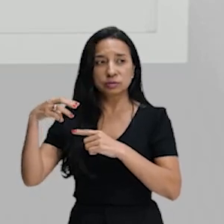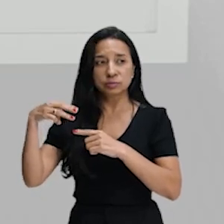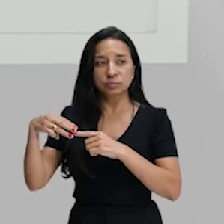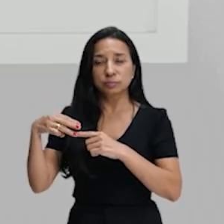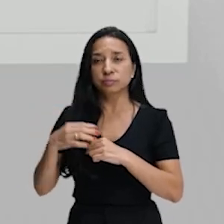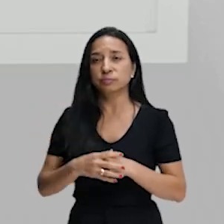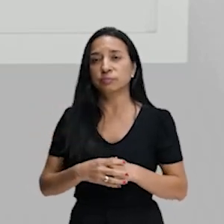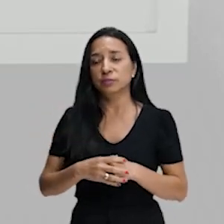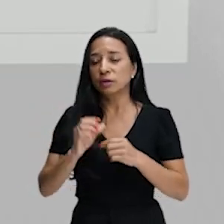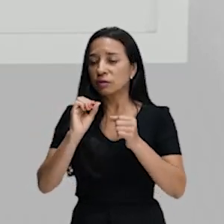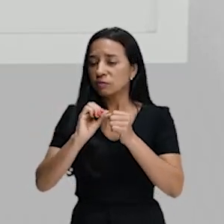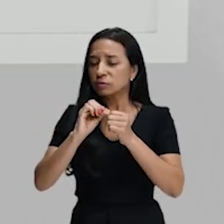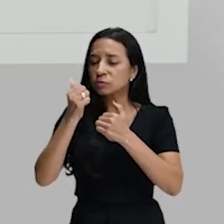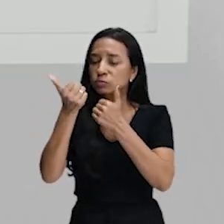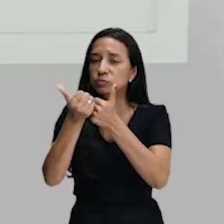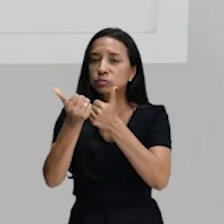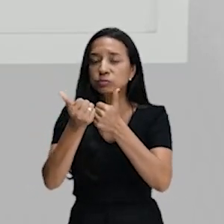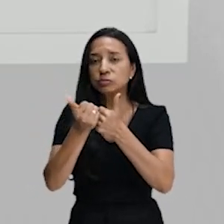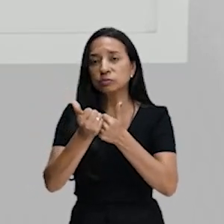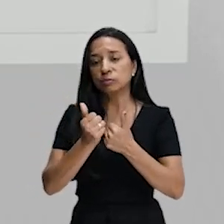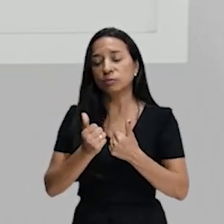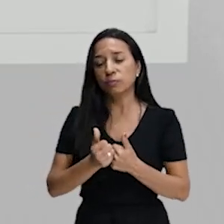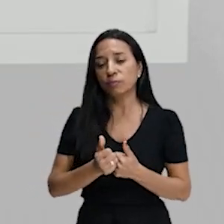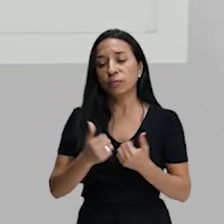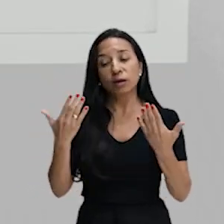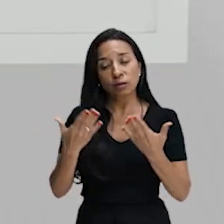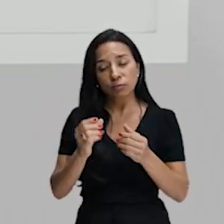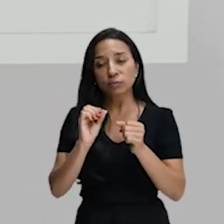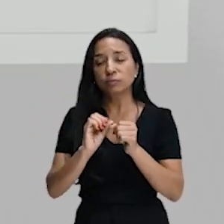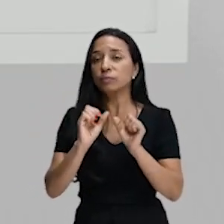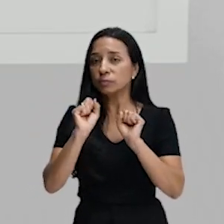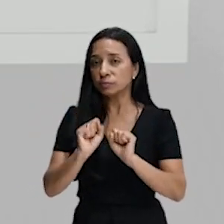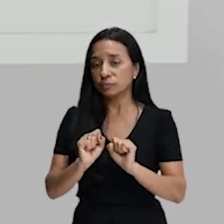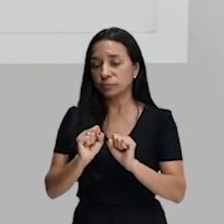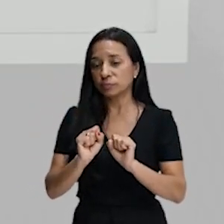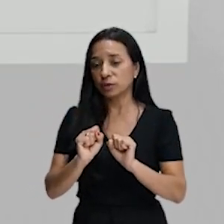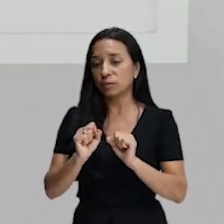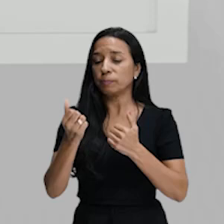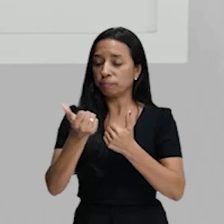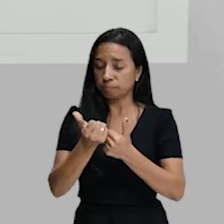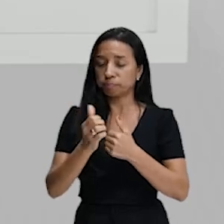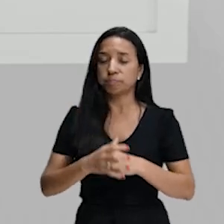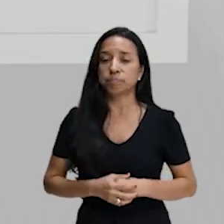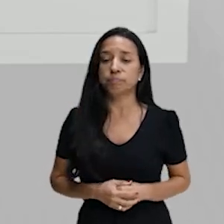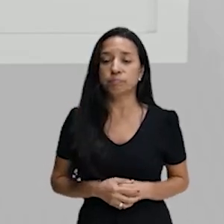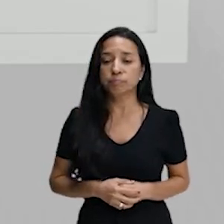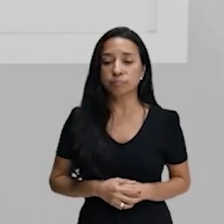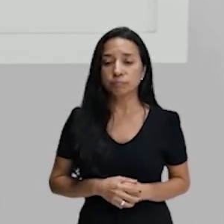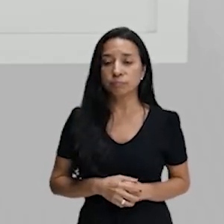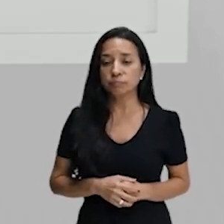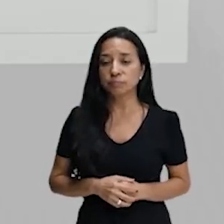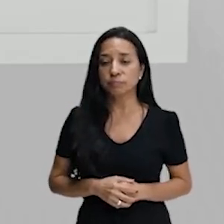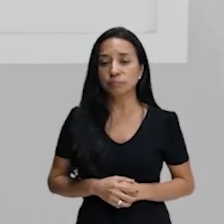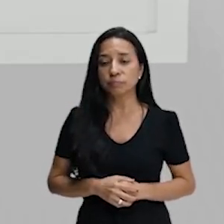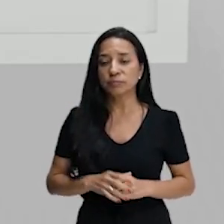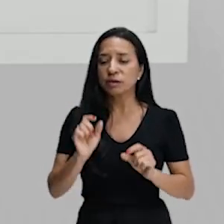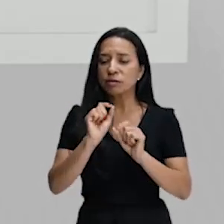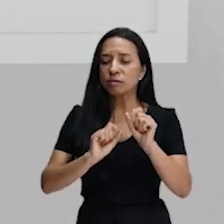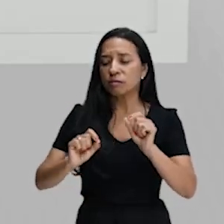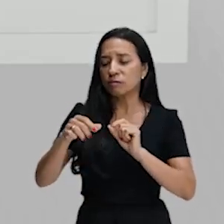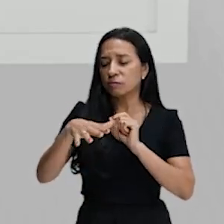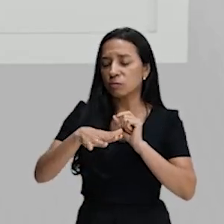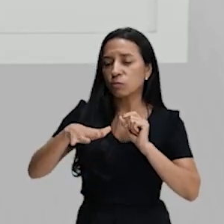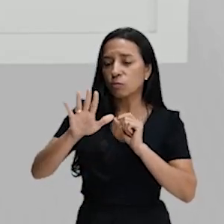né, já fazendo essa mudança, então nós já podemos fazer aí as nossas substituições. Então vamos lá. Quem vai ser o campo 1?